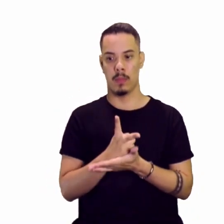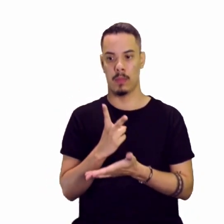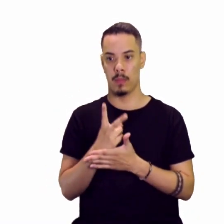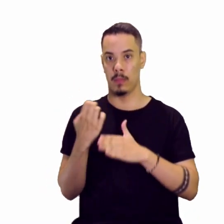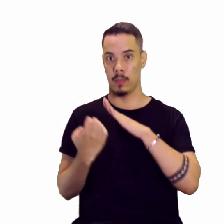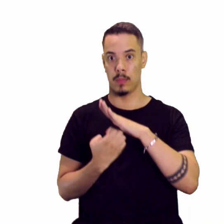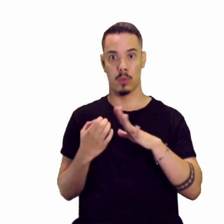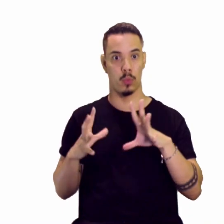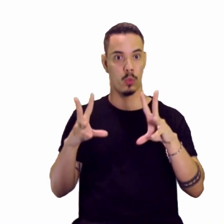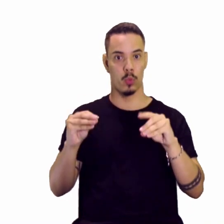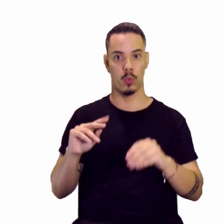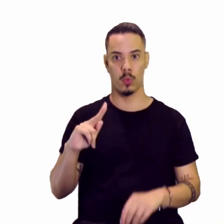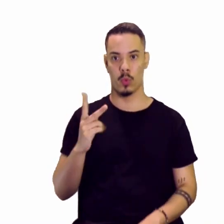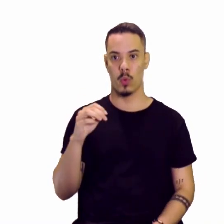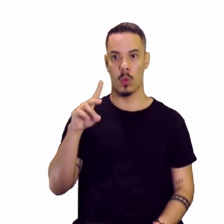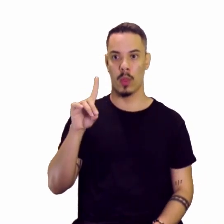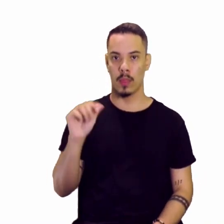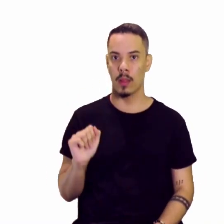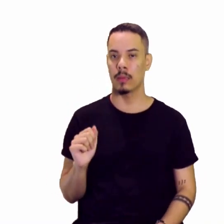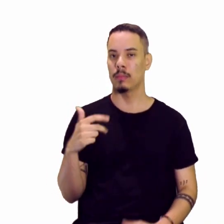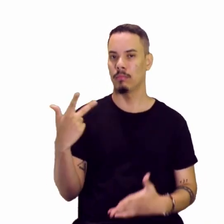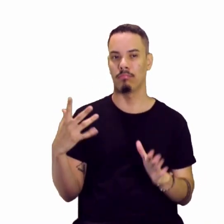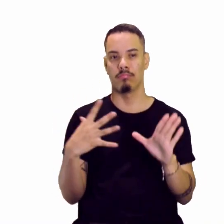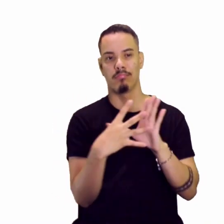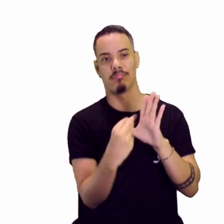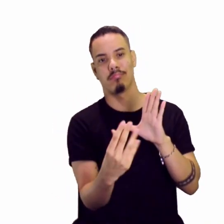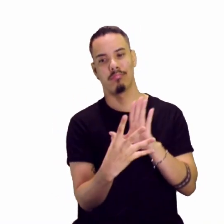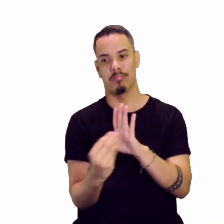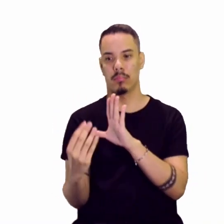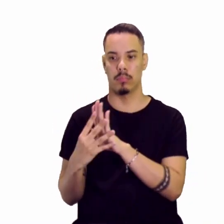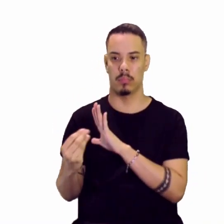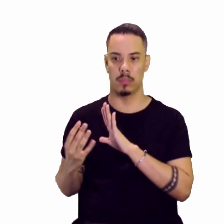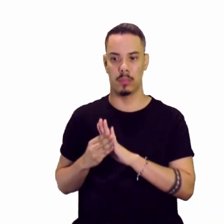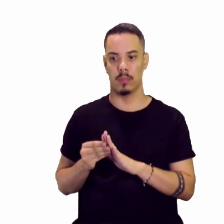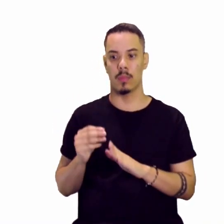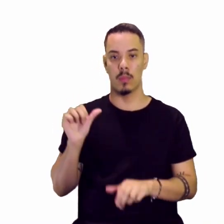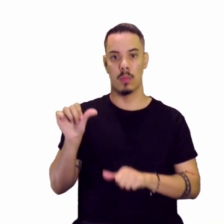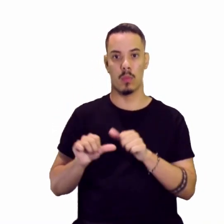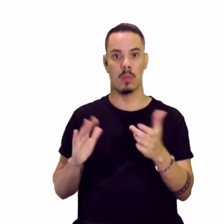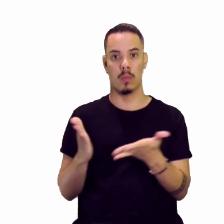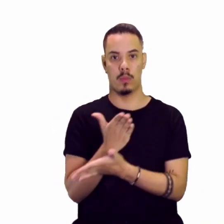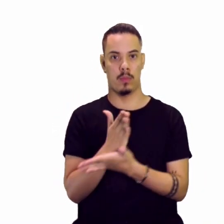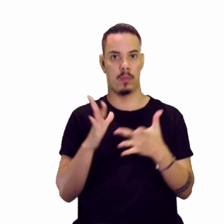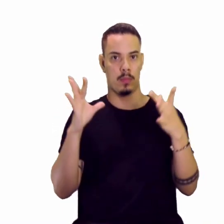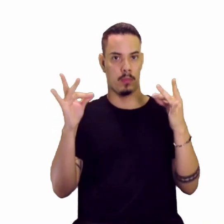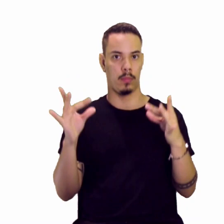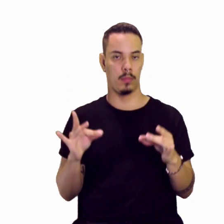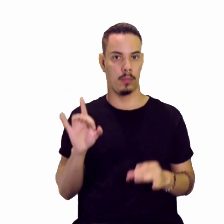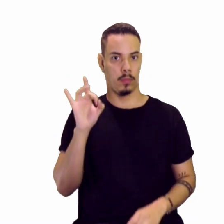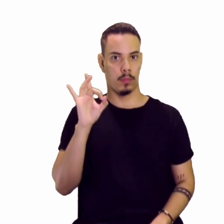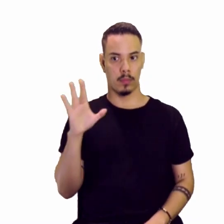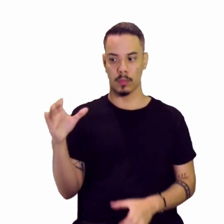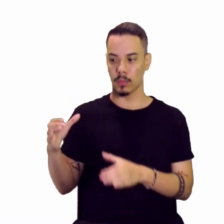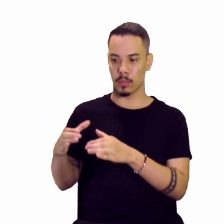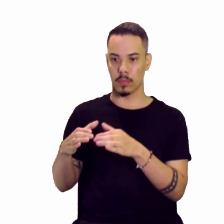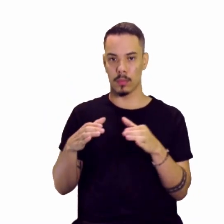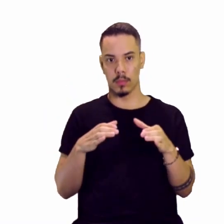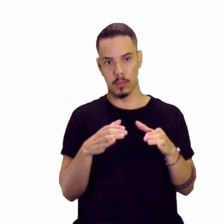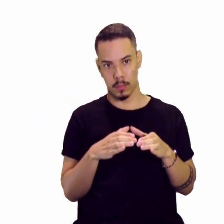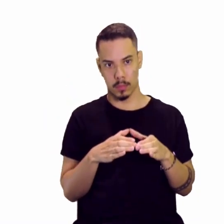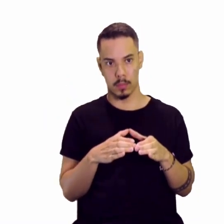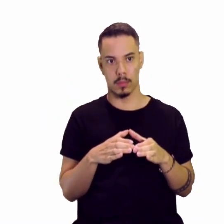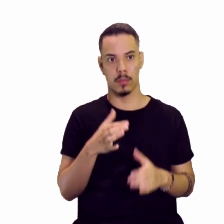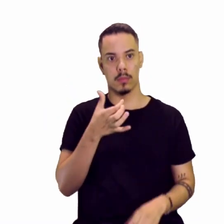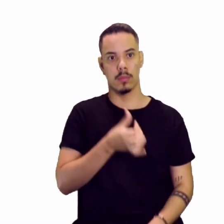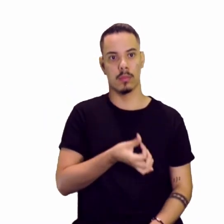é? Então elas são mais ou menos o mesmo padrão e tal, muda alguns detalhes de uma equipe para outra. Então, é uma Honda 600